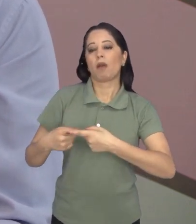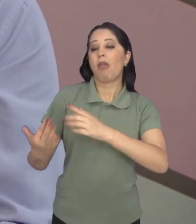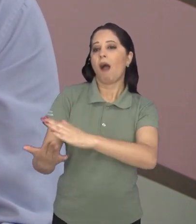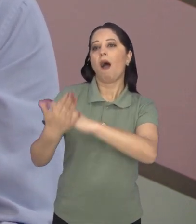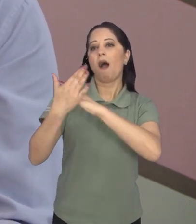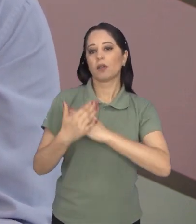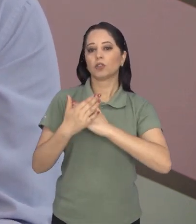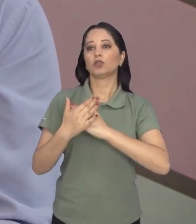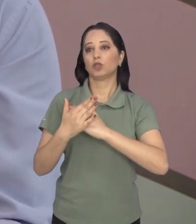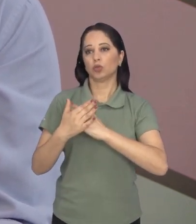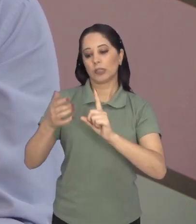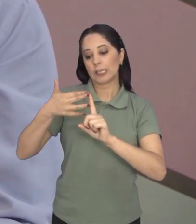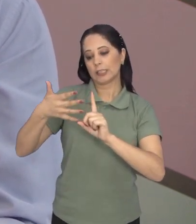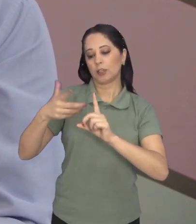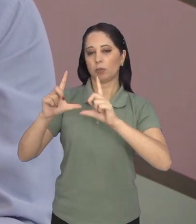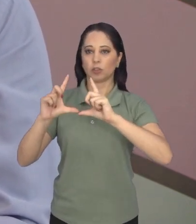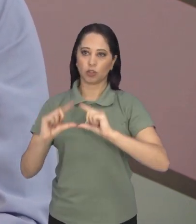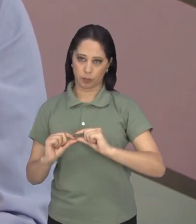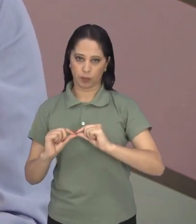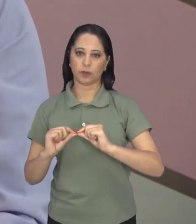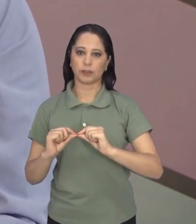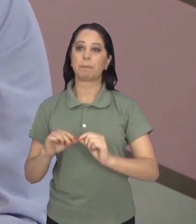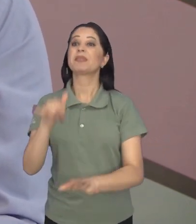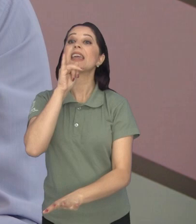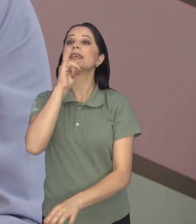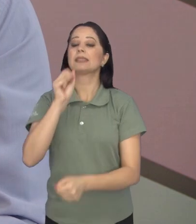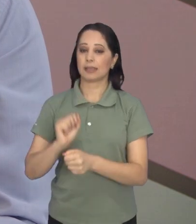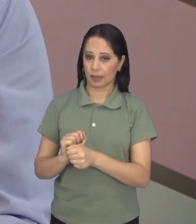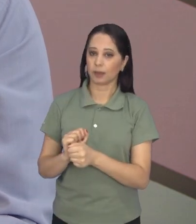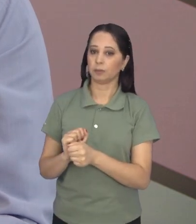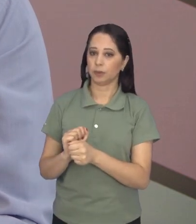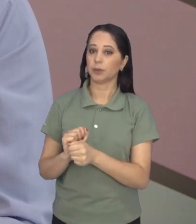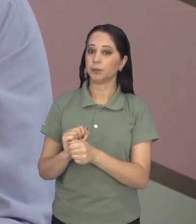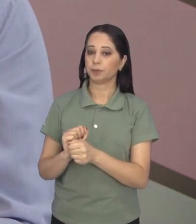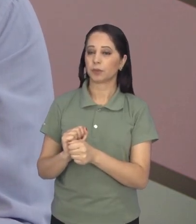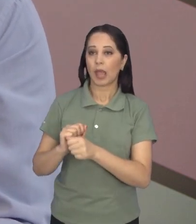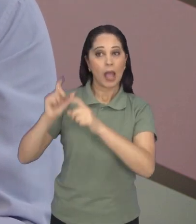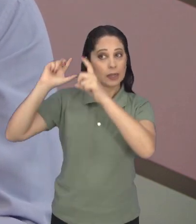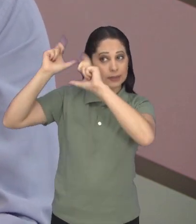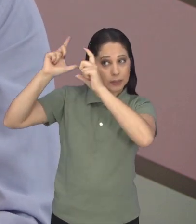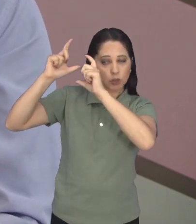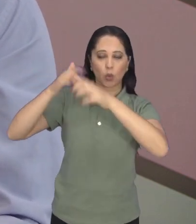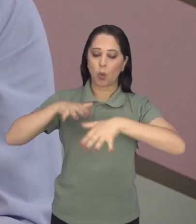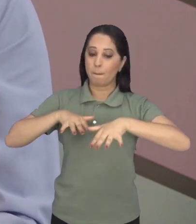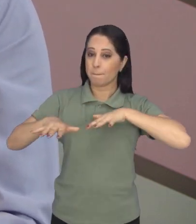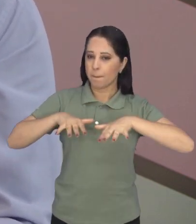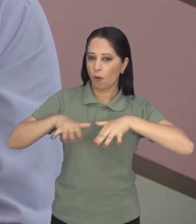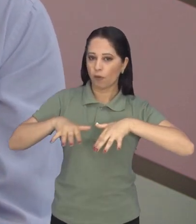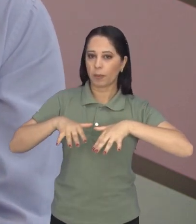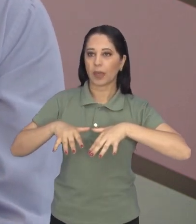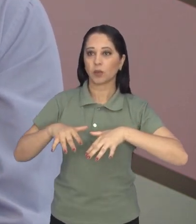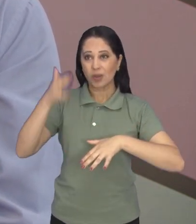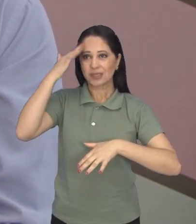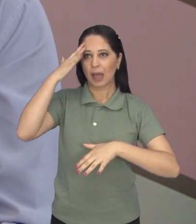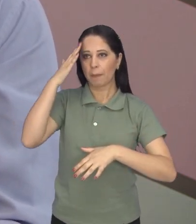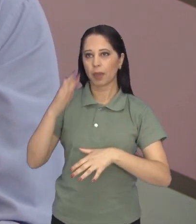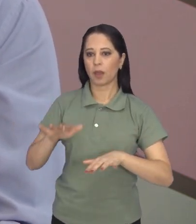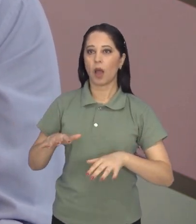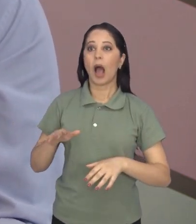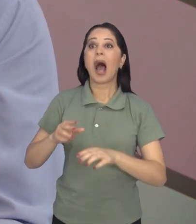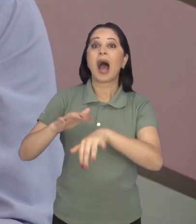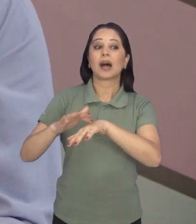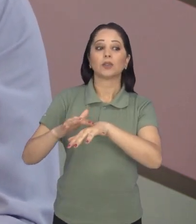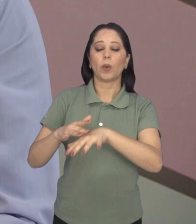controle, sim, dos tiques. E isso é verdade para a maioria dos transtornos de movimento. Doenças como, por exemplo, que também é um transtorno de